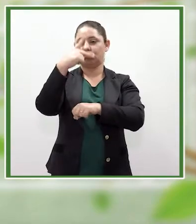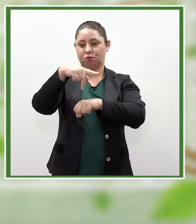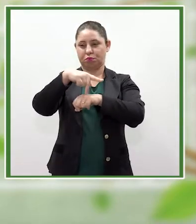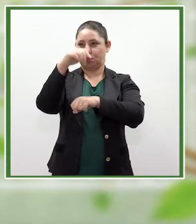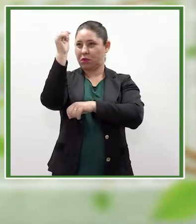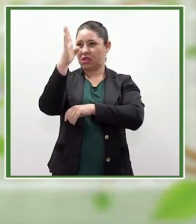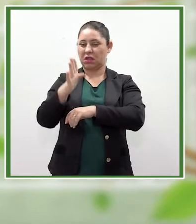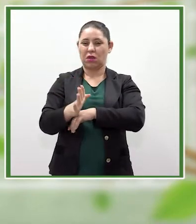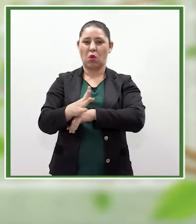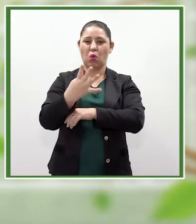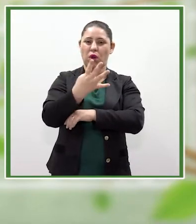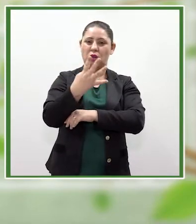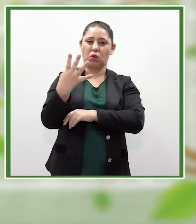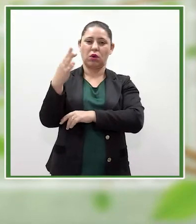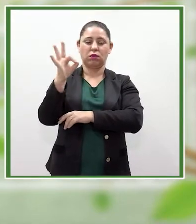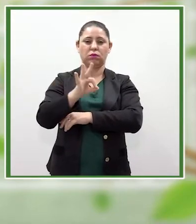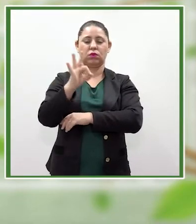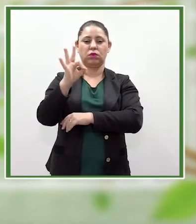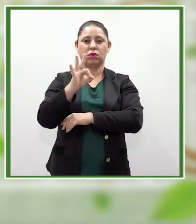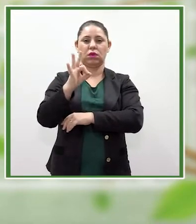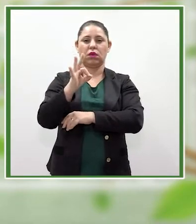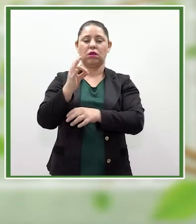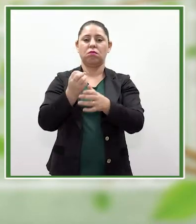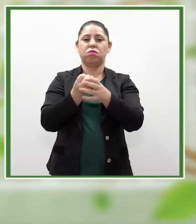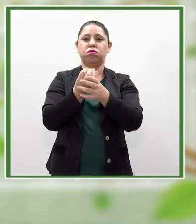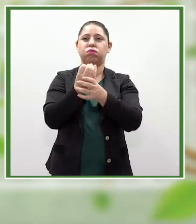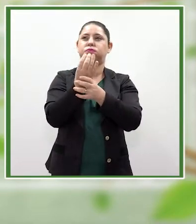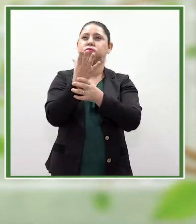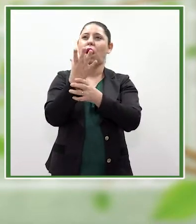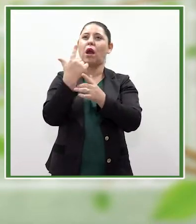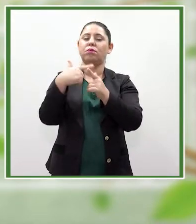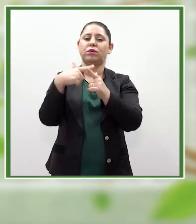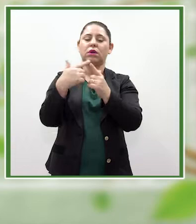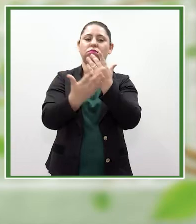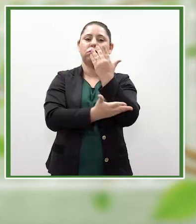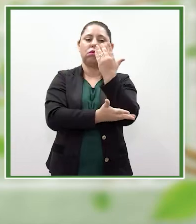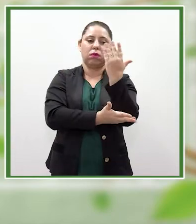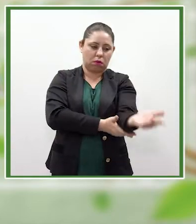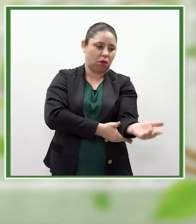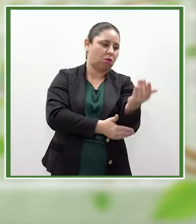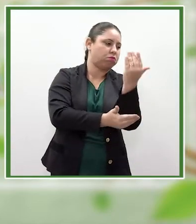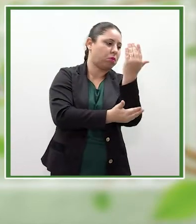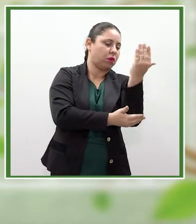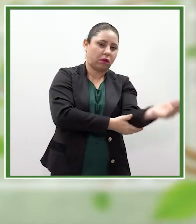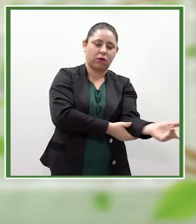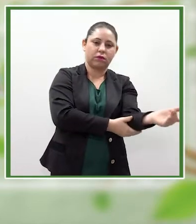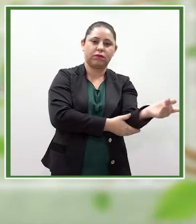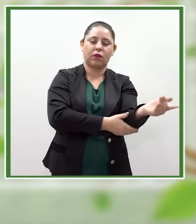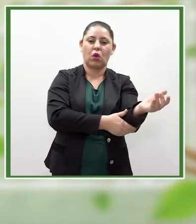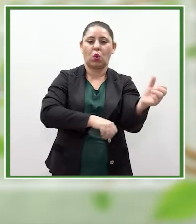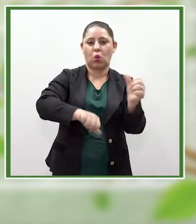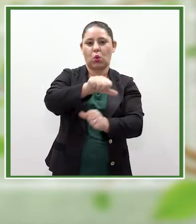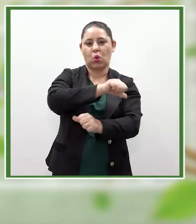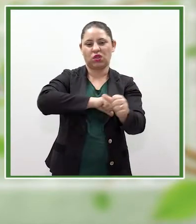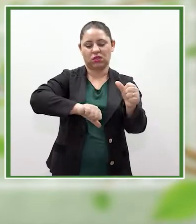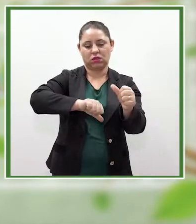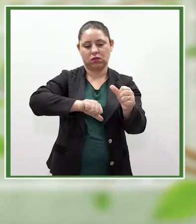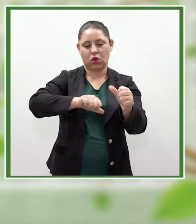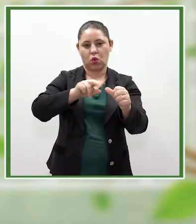o Brasil. Com relação à agropecuária, mais um ponto aqui a destacar é que,